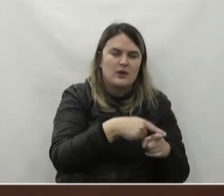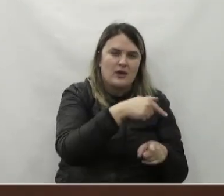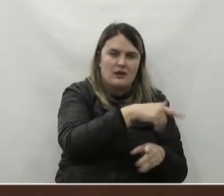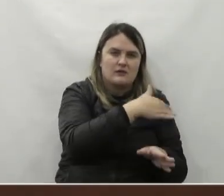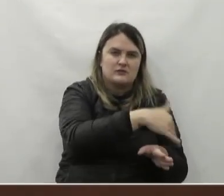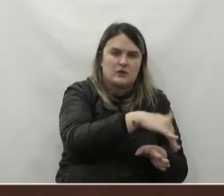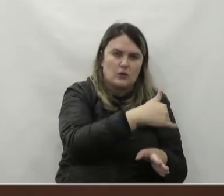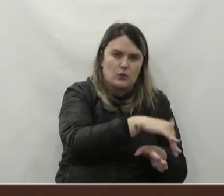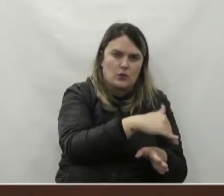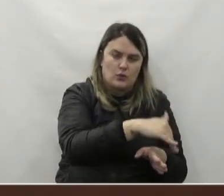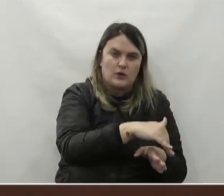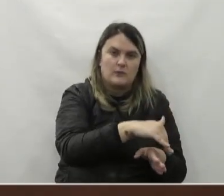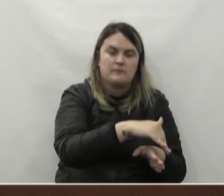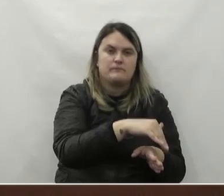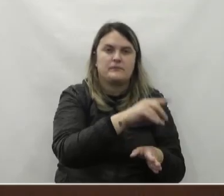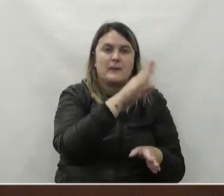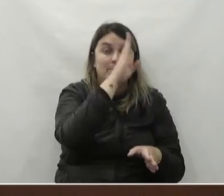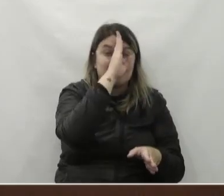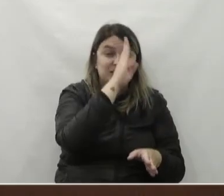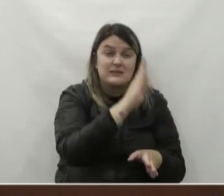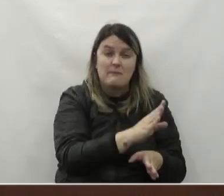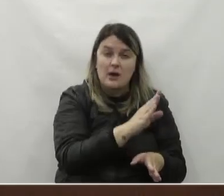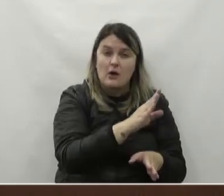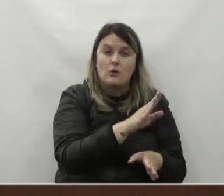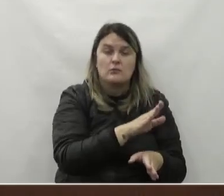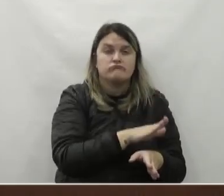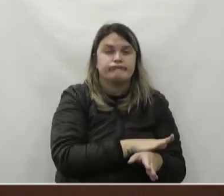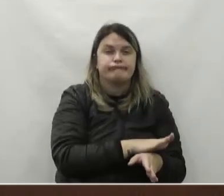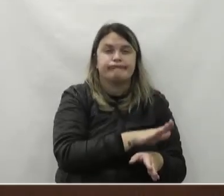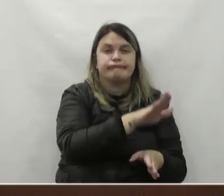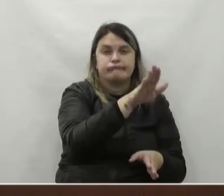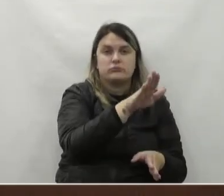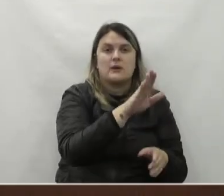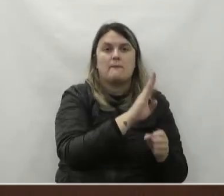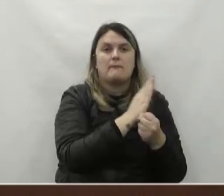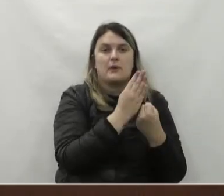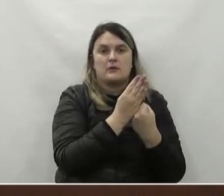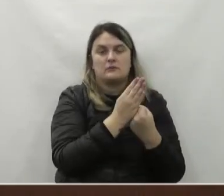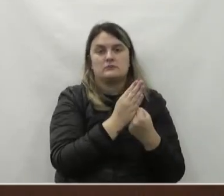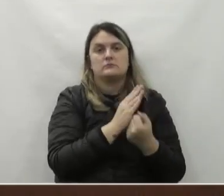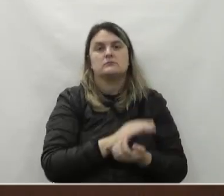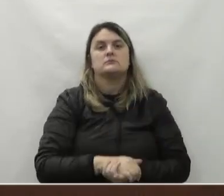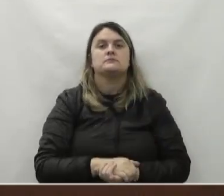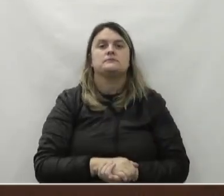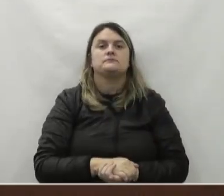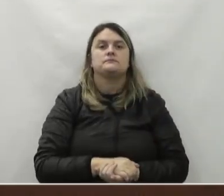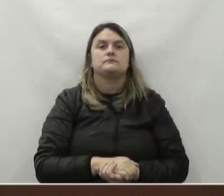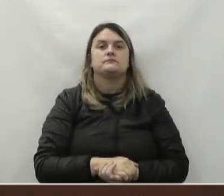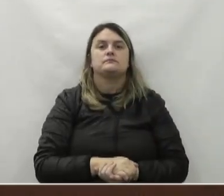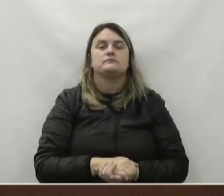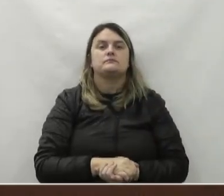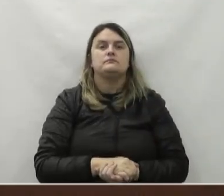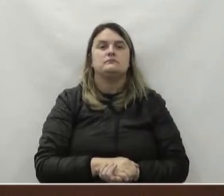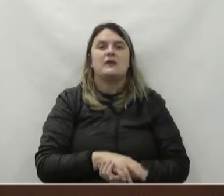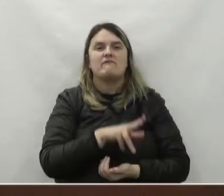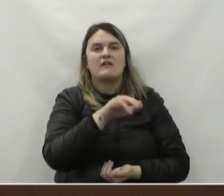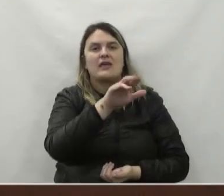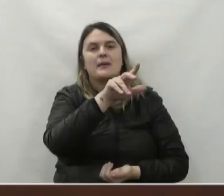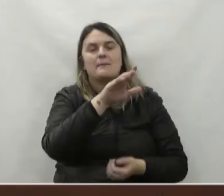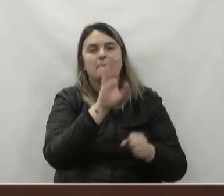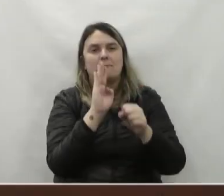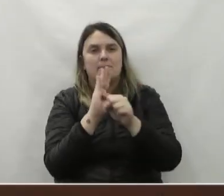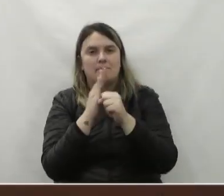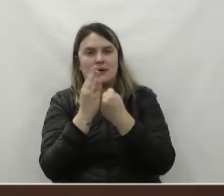Laranjeiras, só que essa é uma das principais que sobe para o bairro, que dá acesso pelo bairro Limeira, e também tem a outra subida